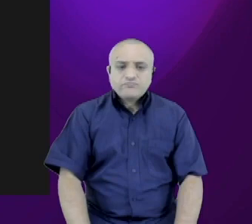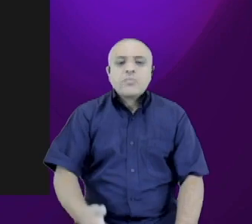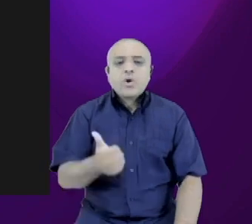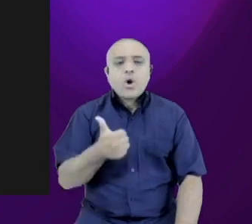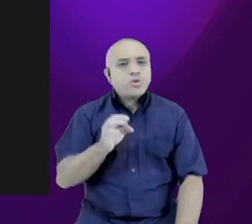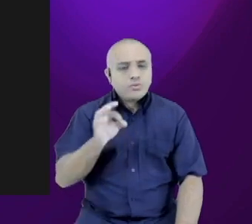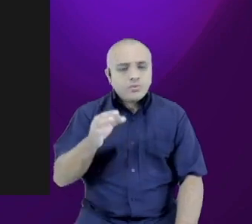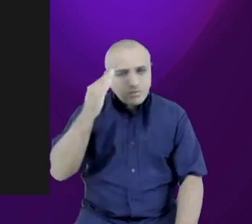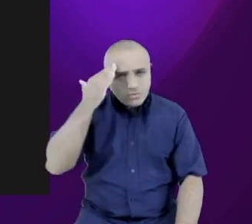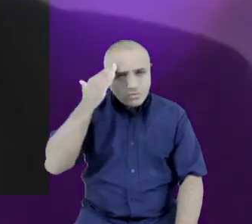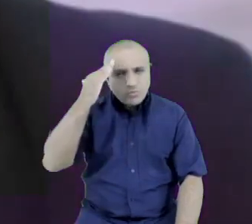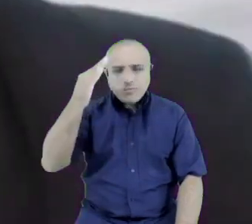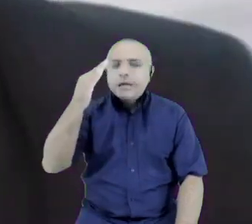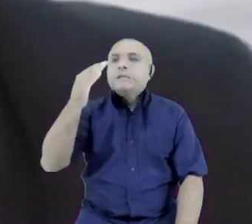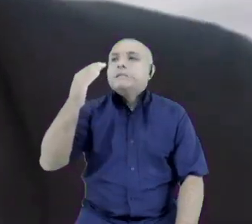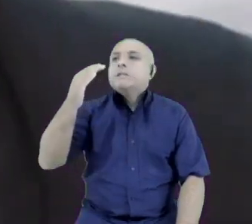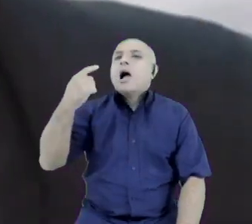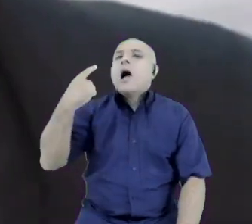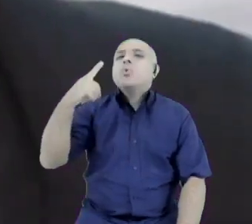aqui para a gente finalizar nosso debate